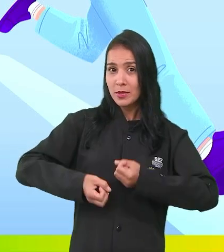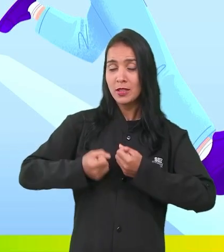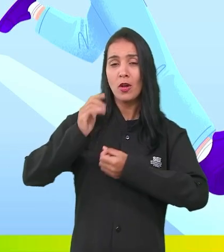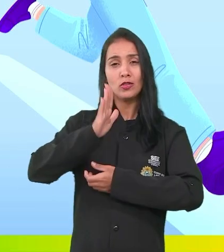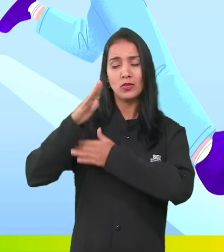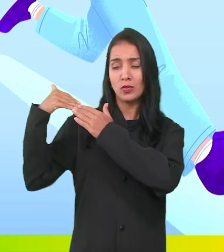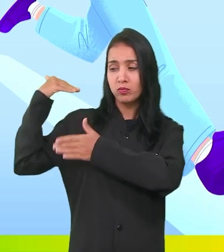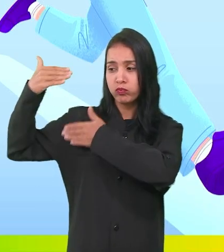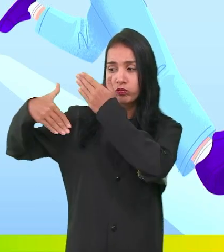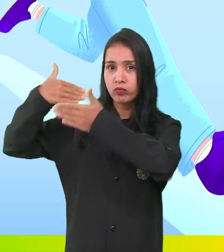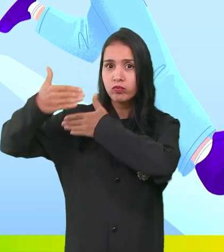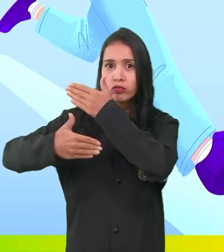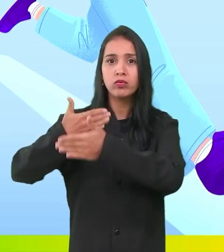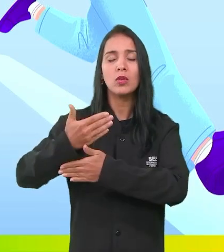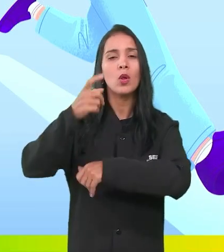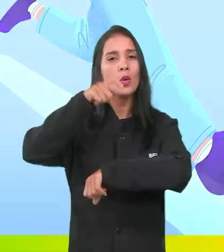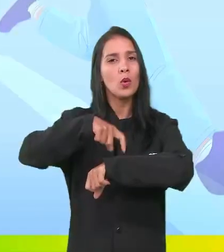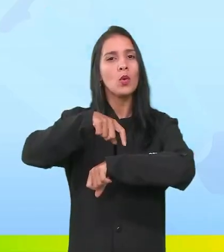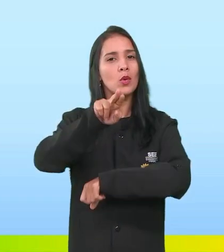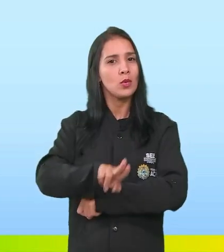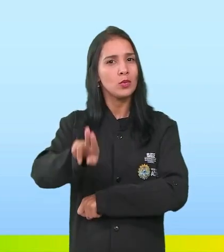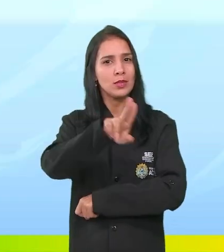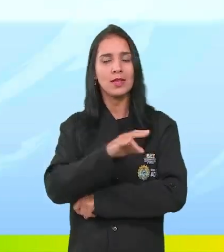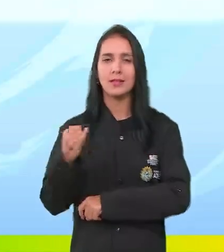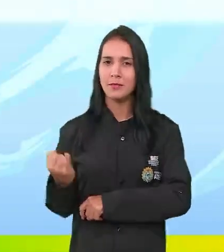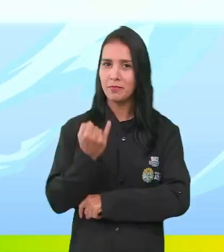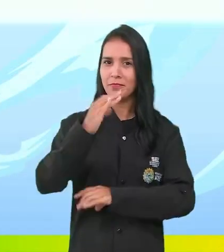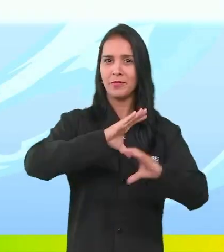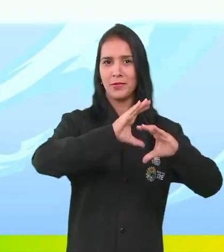para a comunicação humana.